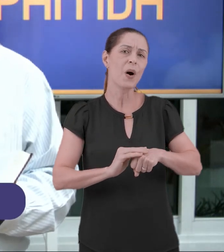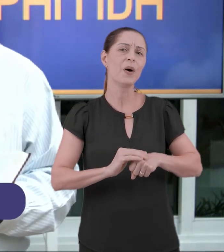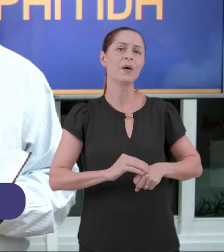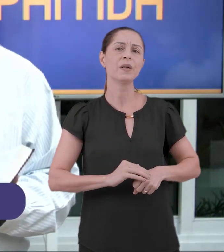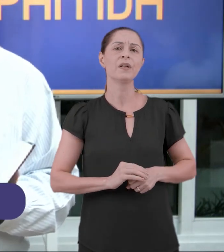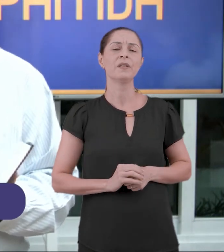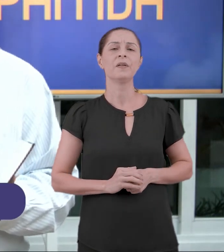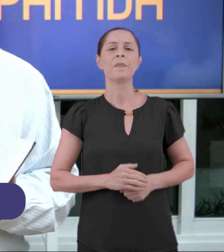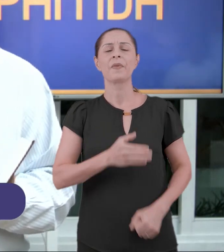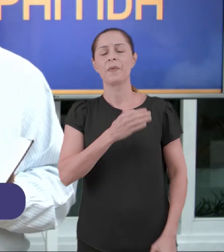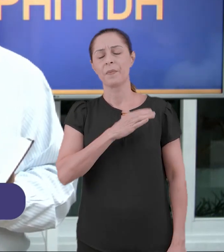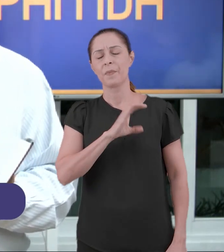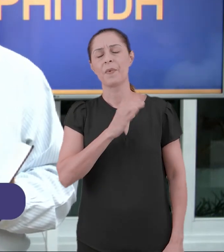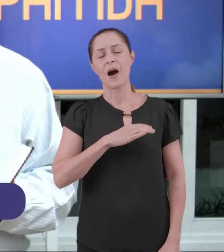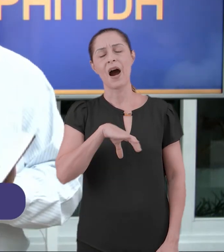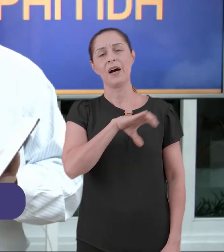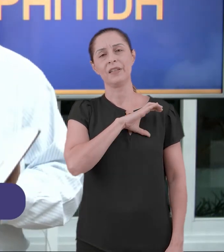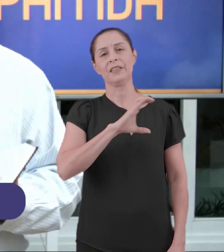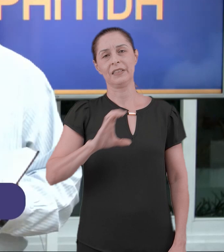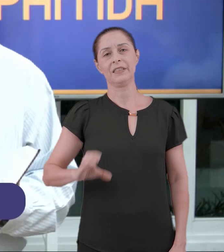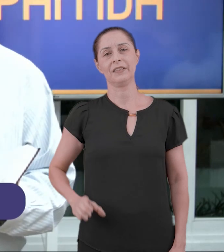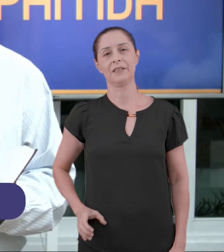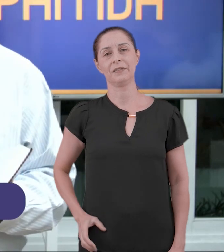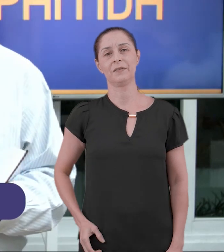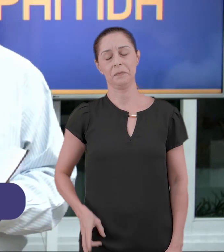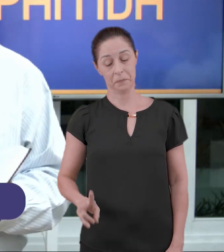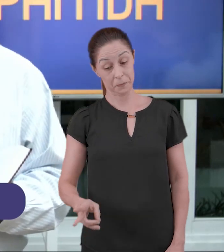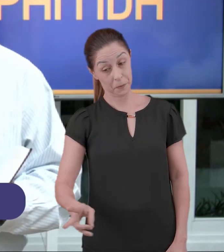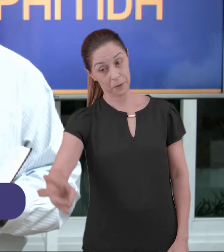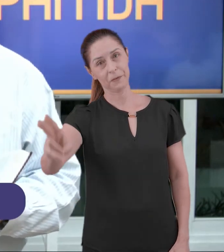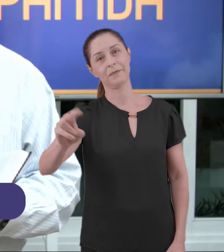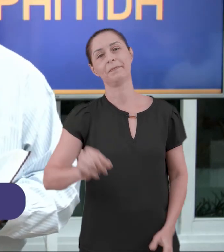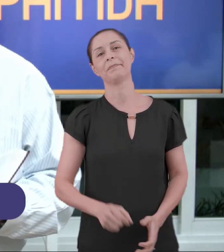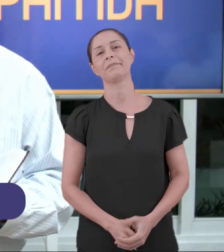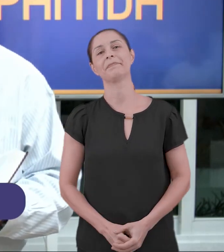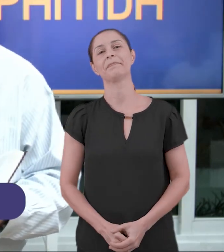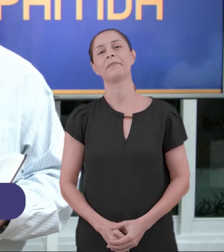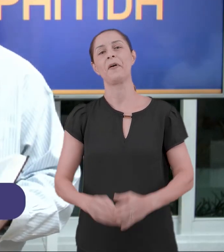compaixão de Cristo. Vamos em frente. Nós, como igreja,